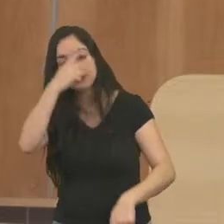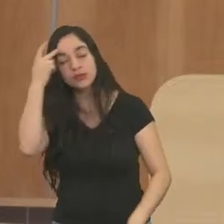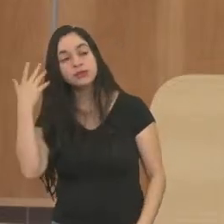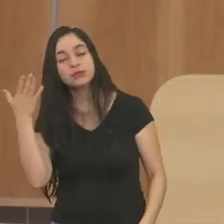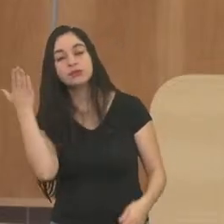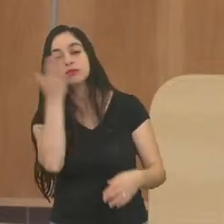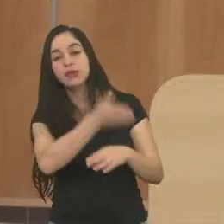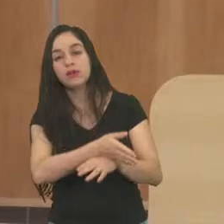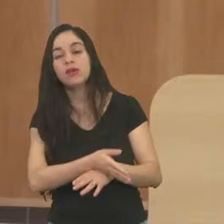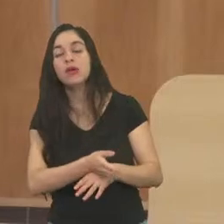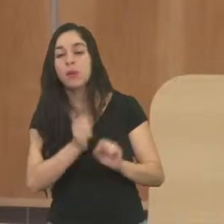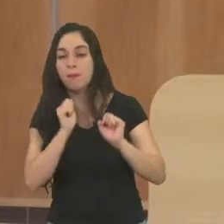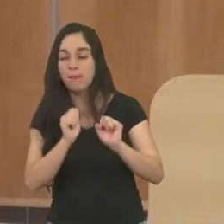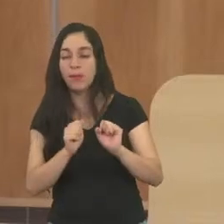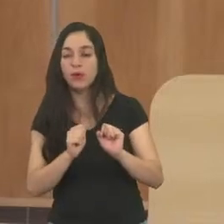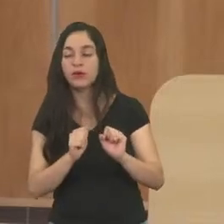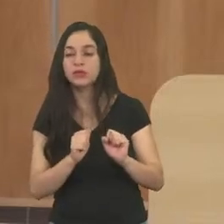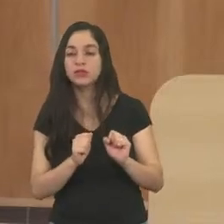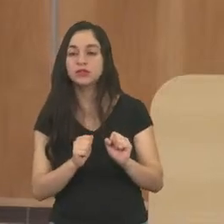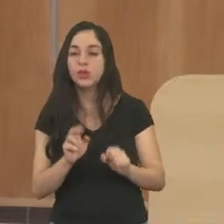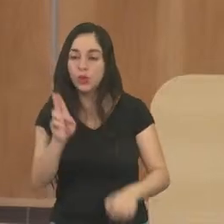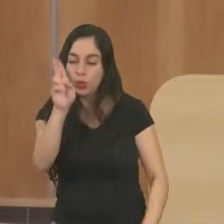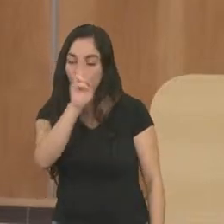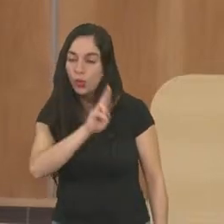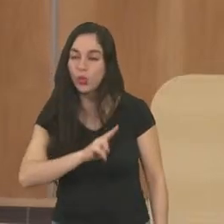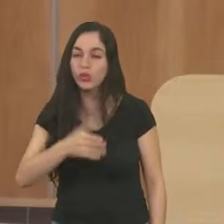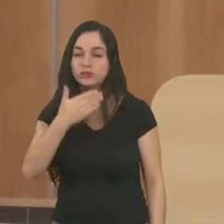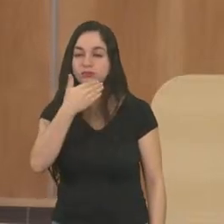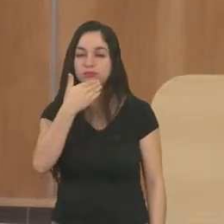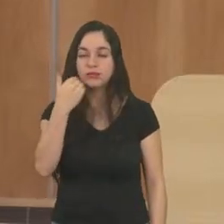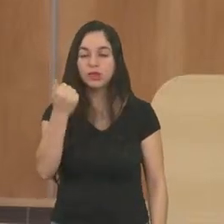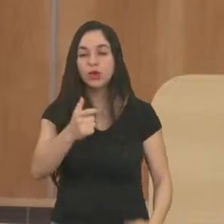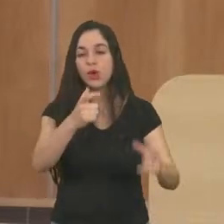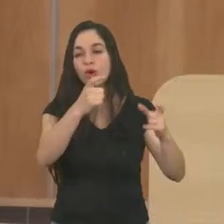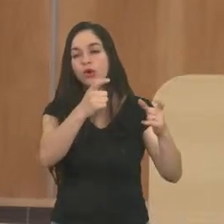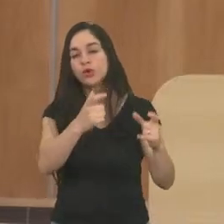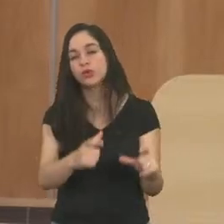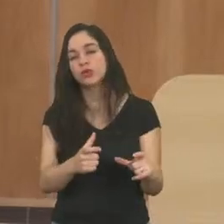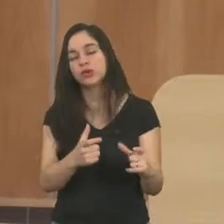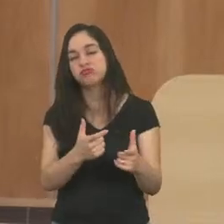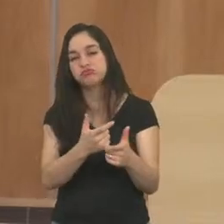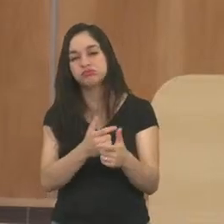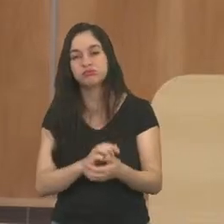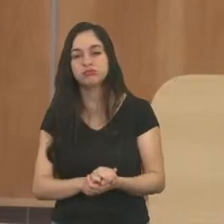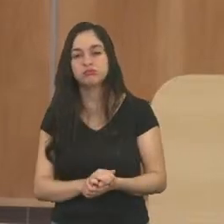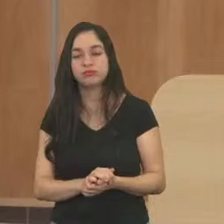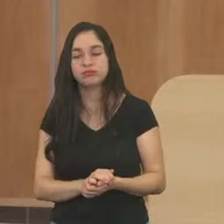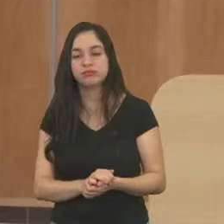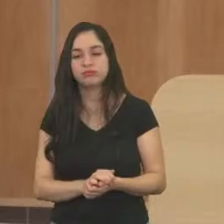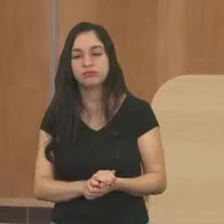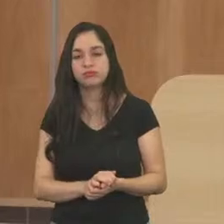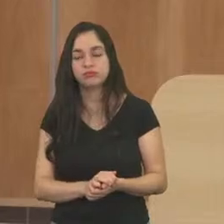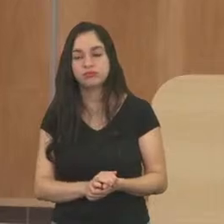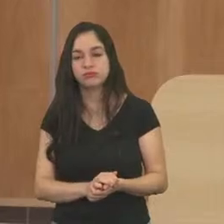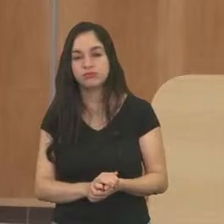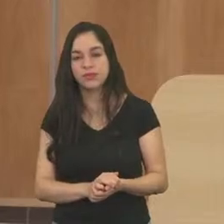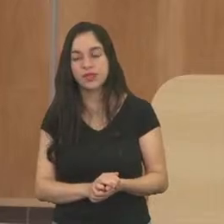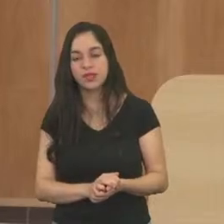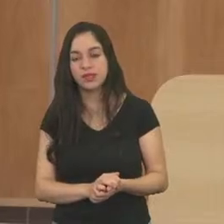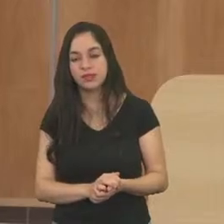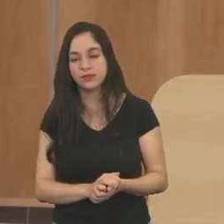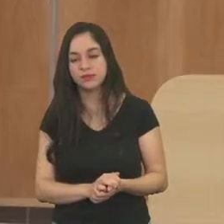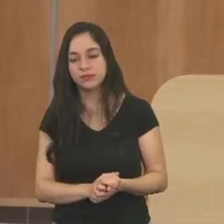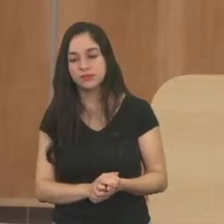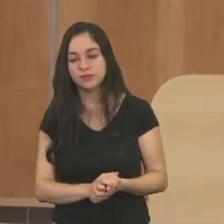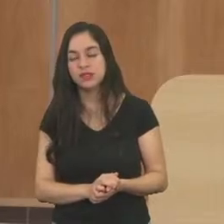equipamentos possam fazer melhor aproveitamento dos serviços e prestados pela administração pública com